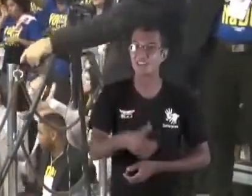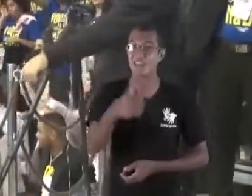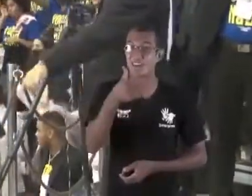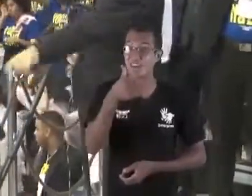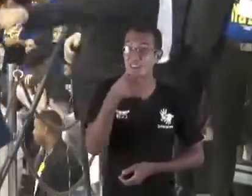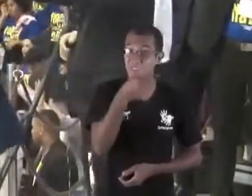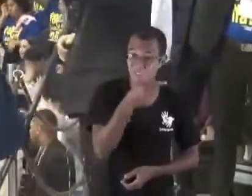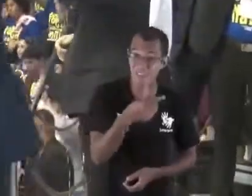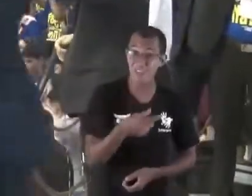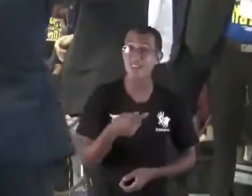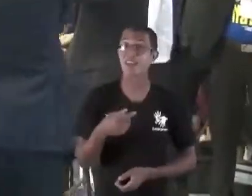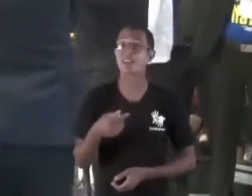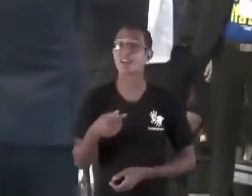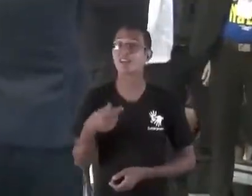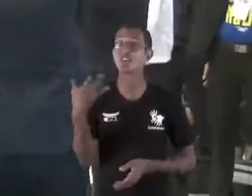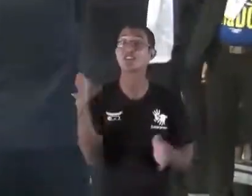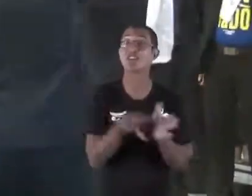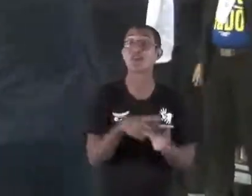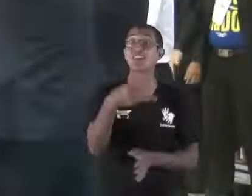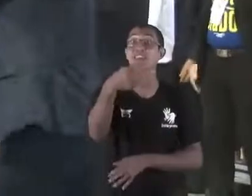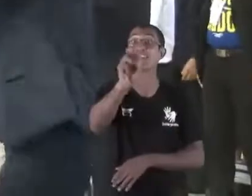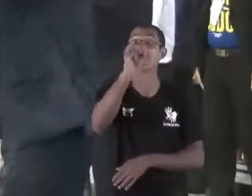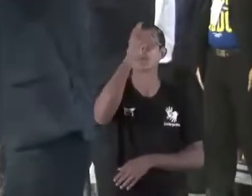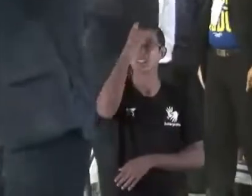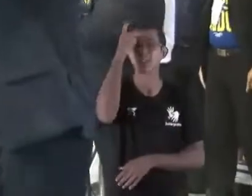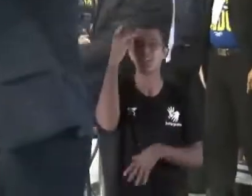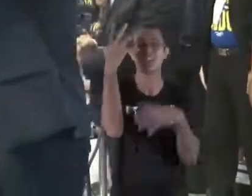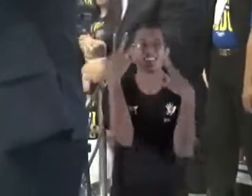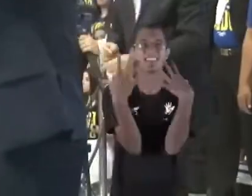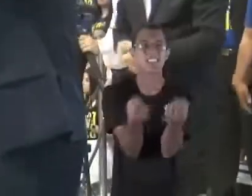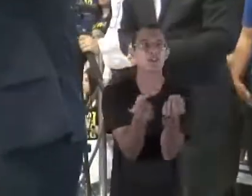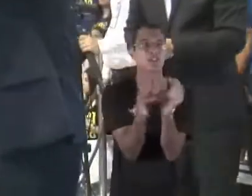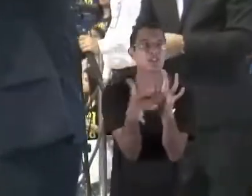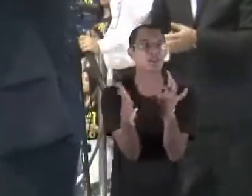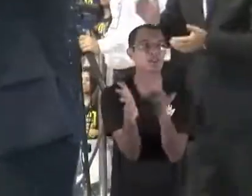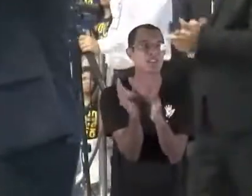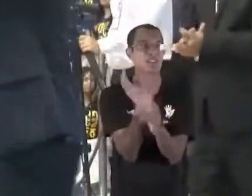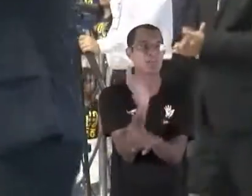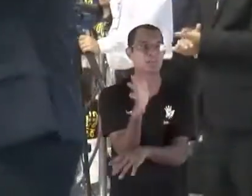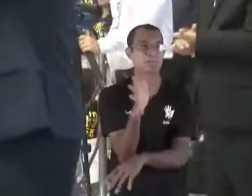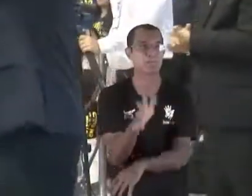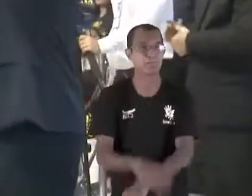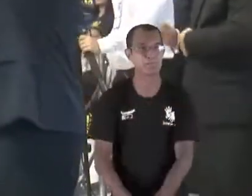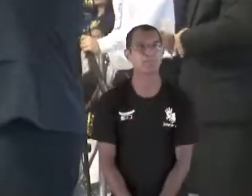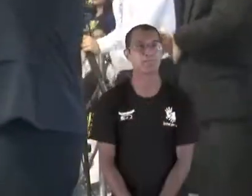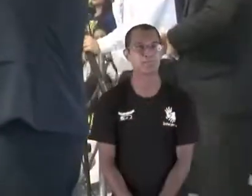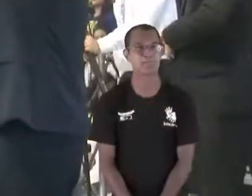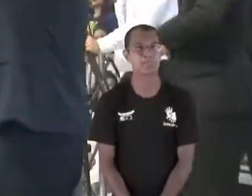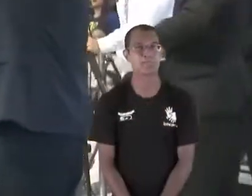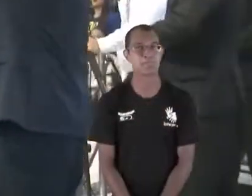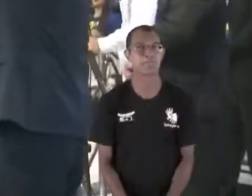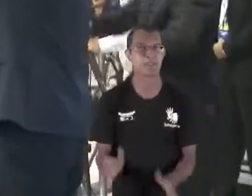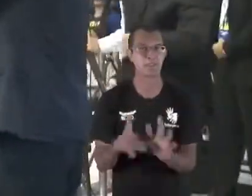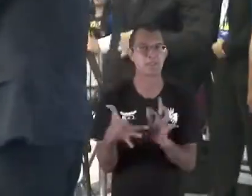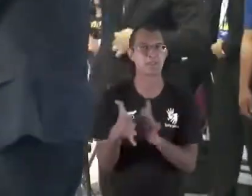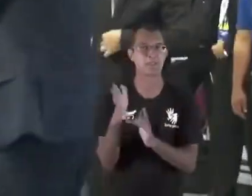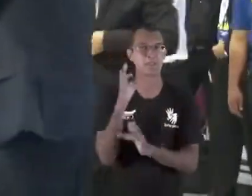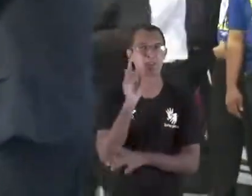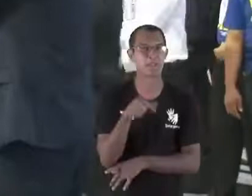30ª? Chegou a 30ª. Chegou a 32ª. Lá vem a